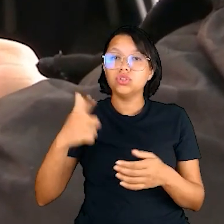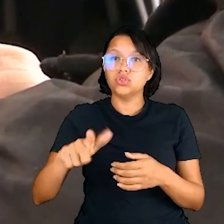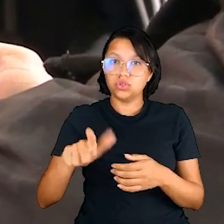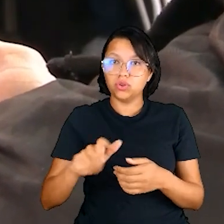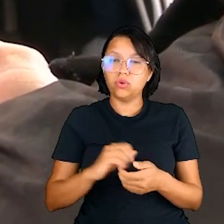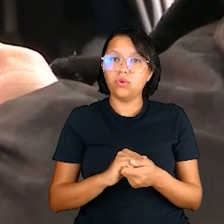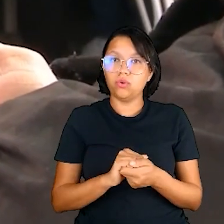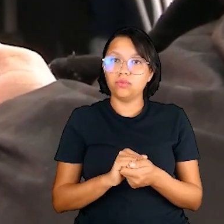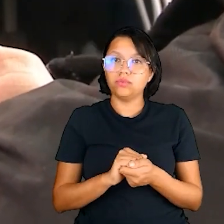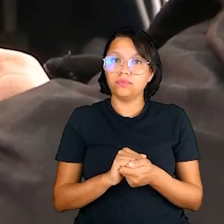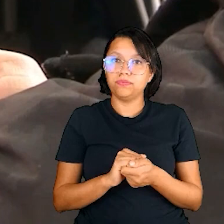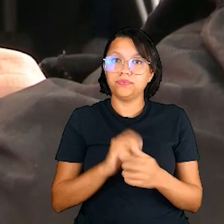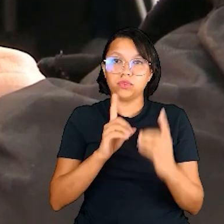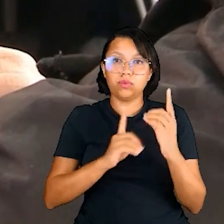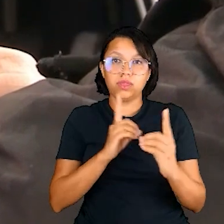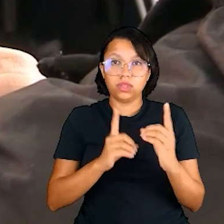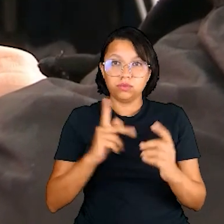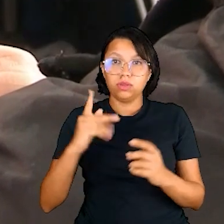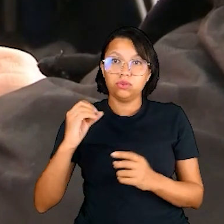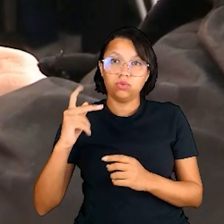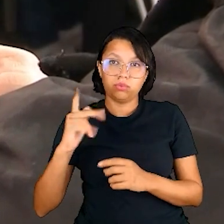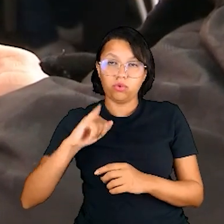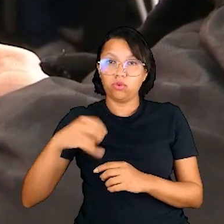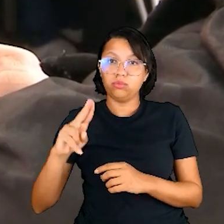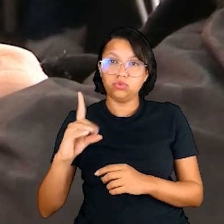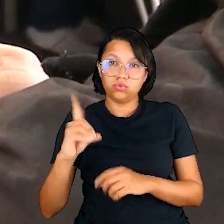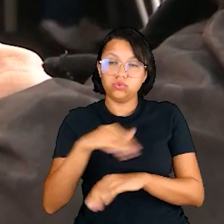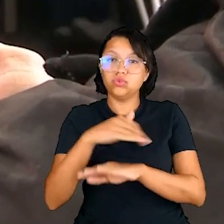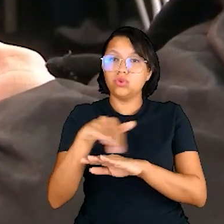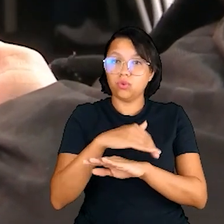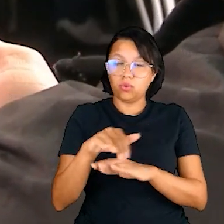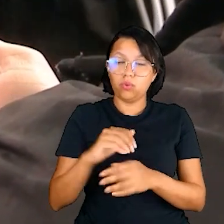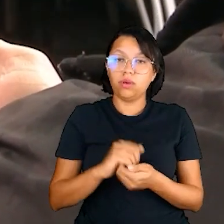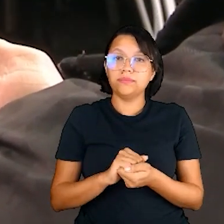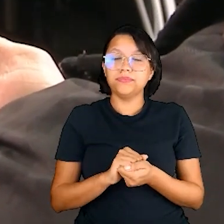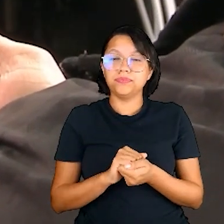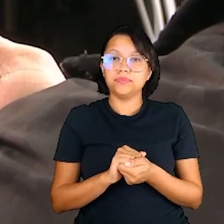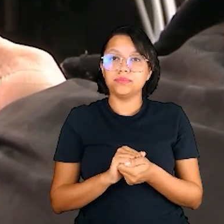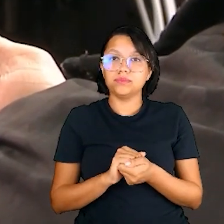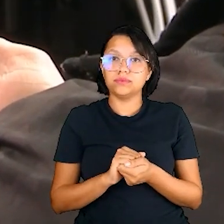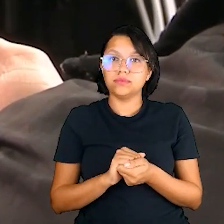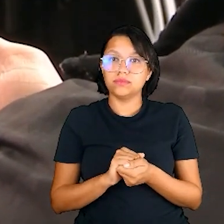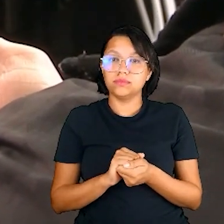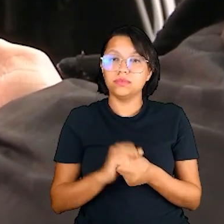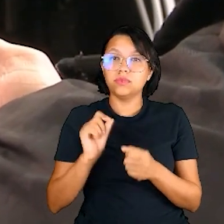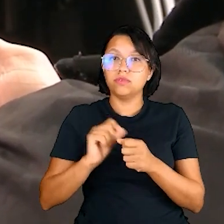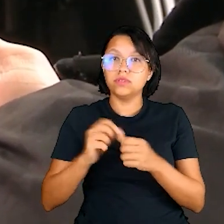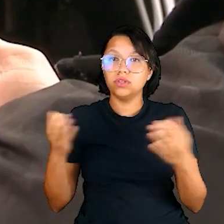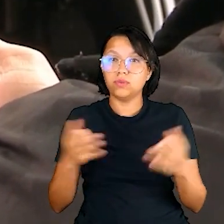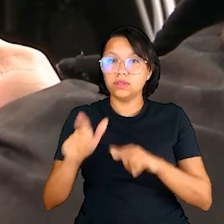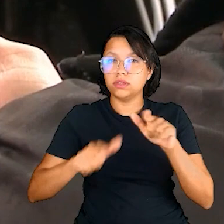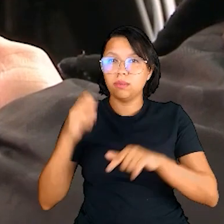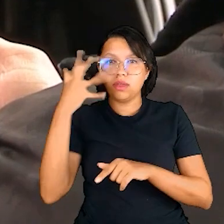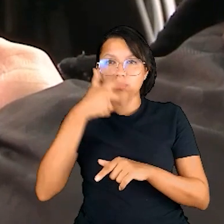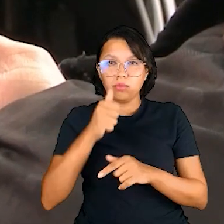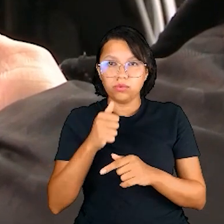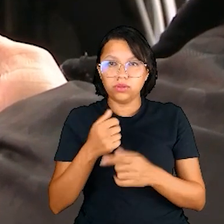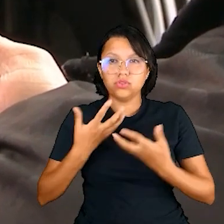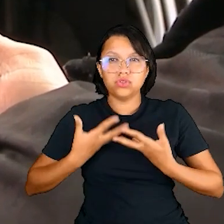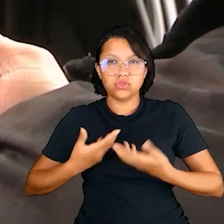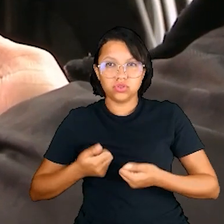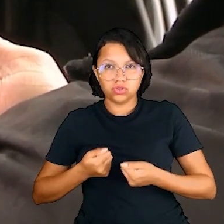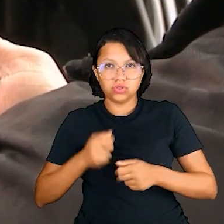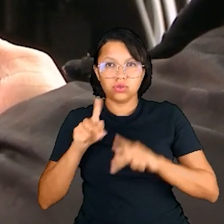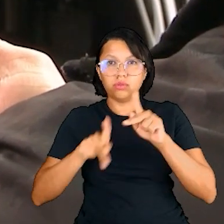mais uma vez no atendimento do Pop Ju de Rua, né? E fazendo esse trabalho tão bonito